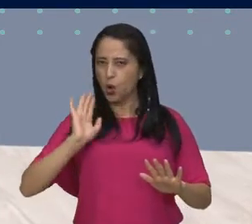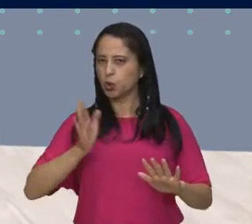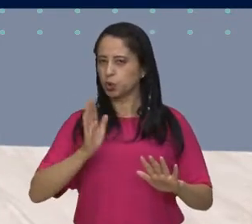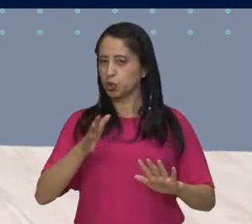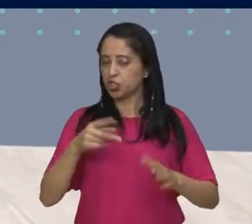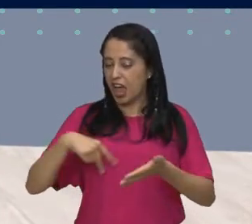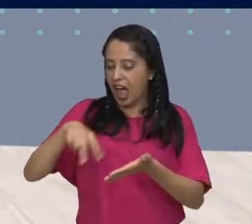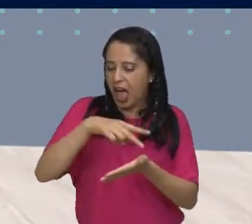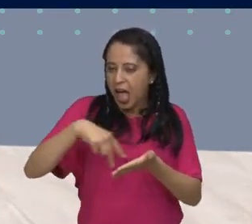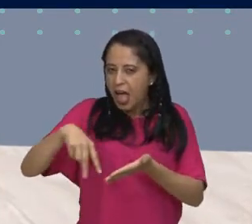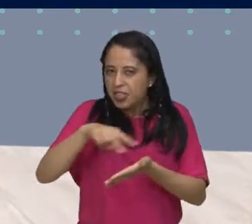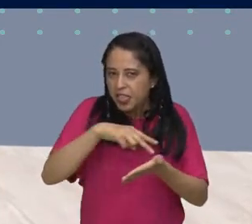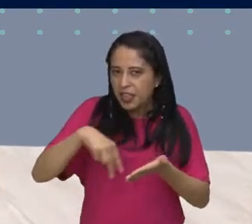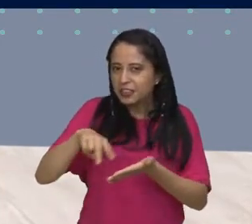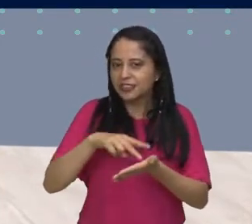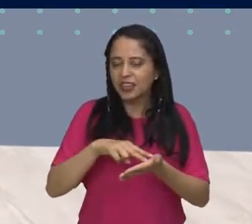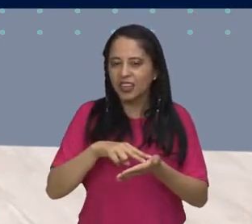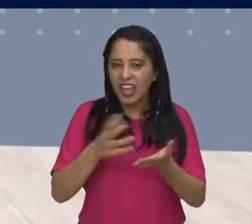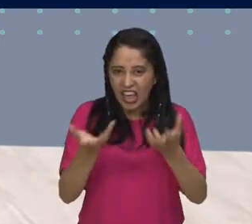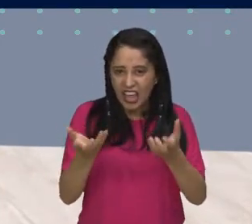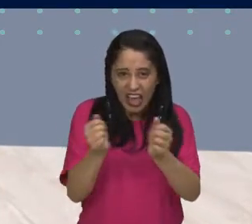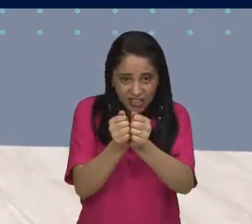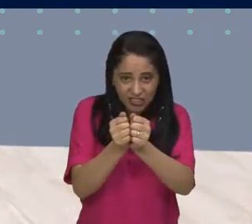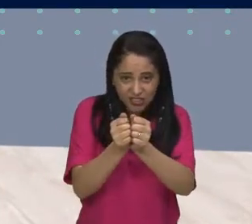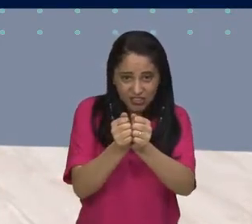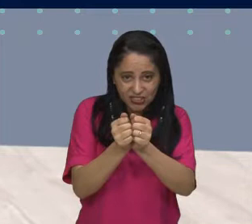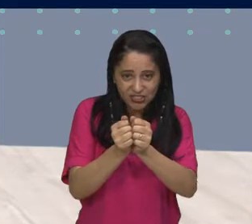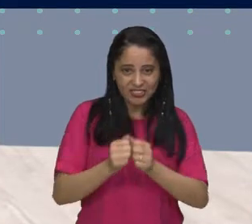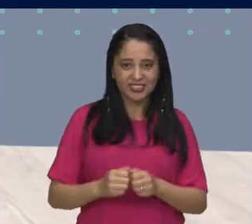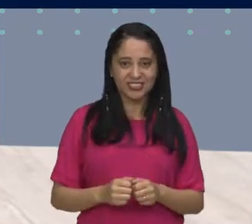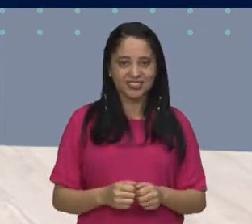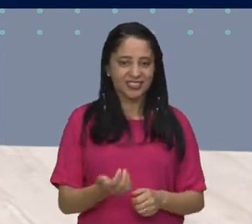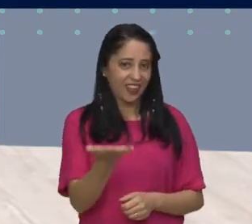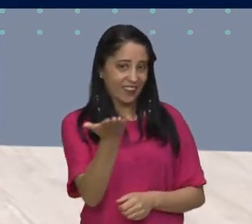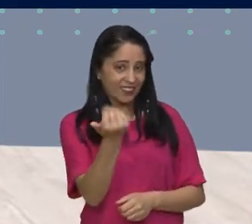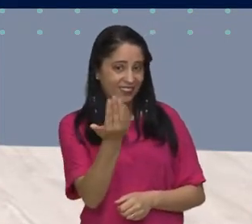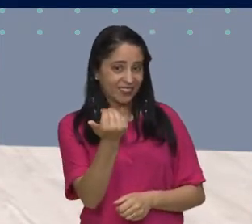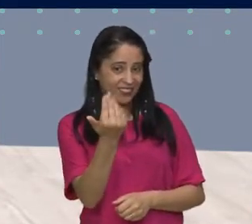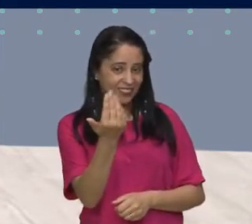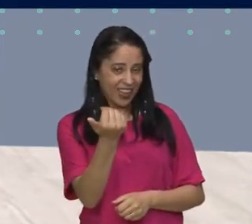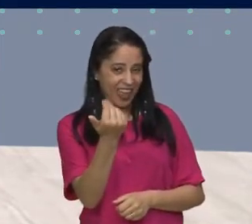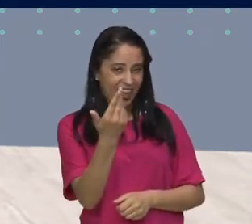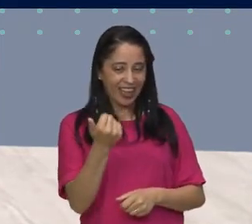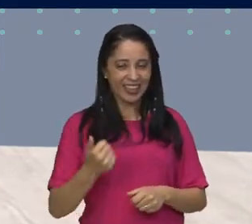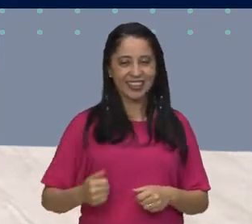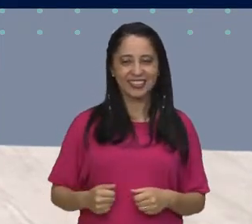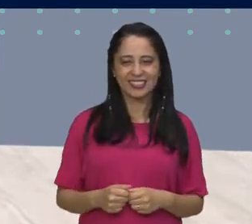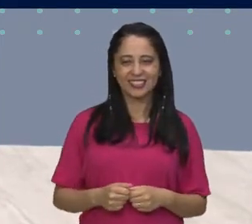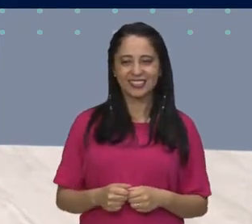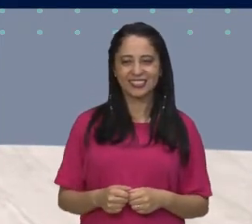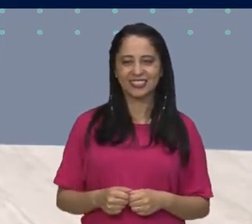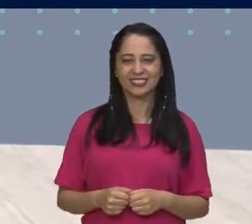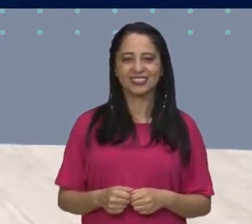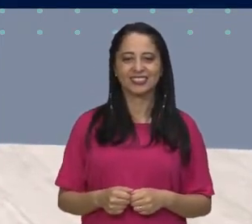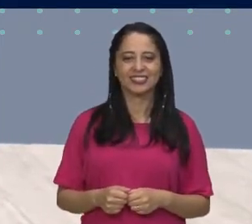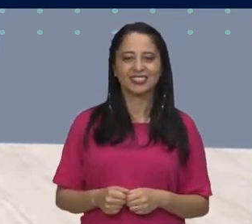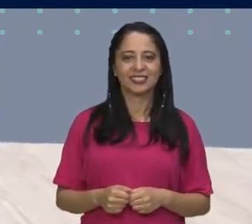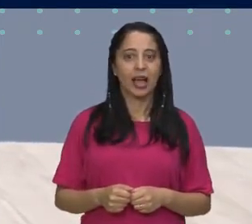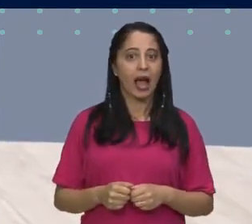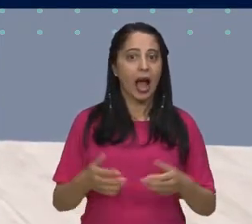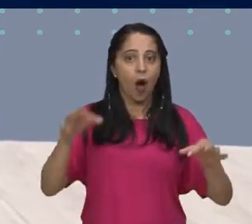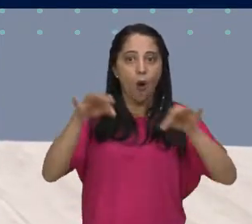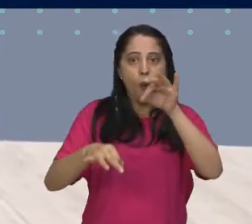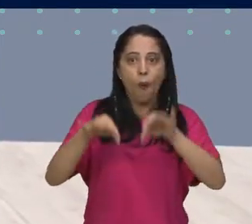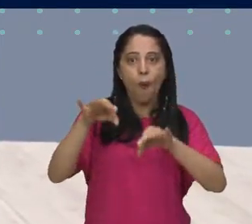a dançar. Querem dançar com a gente? Vamos dançar nessas férias! Uhul! Nossa